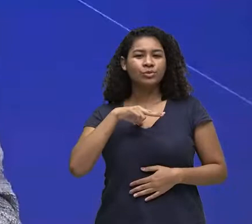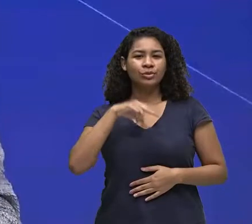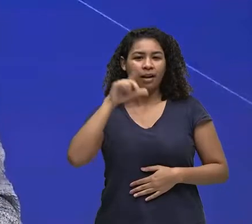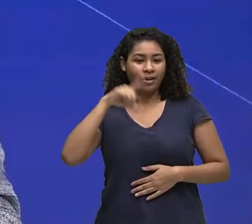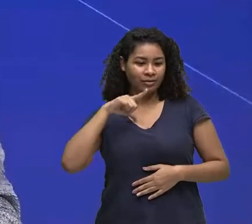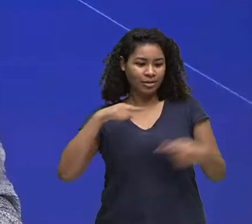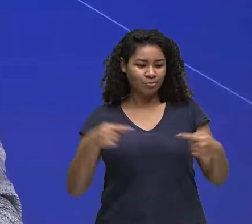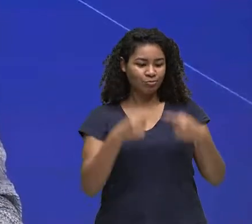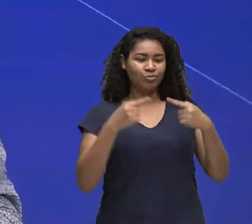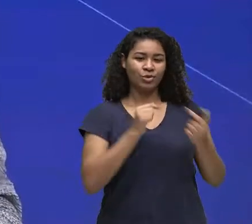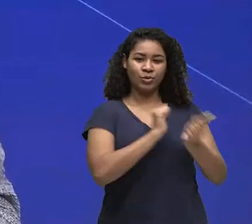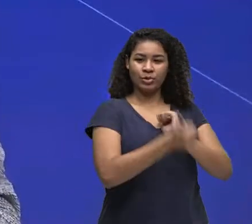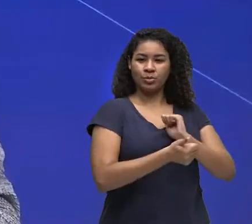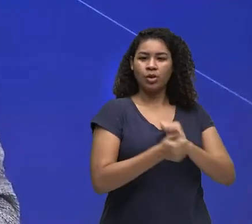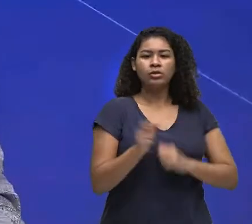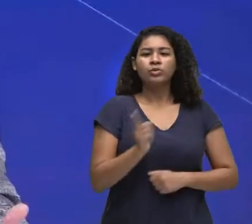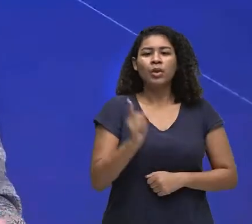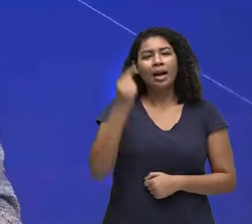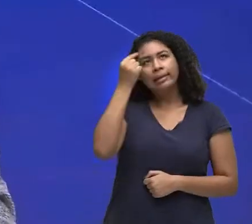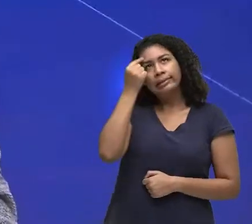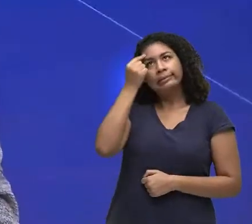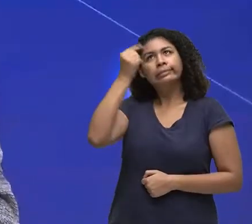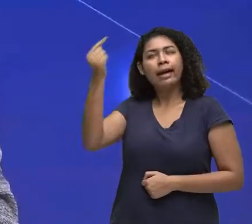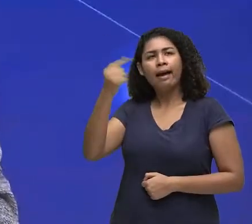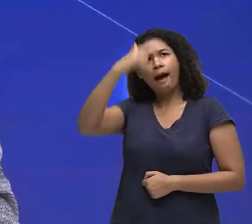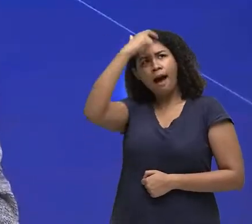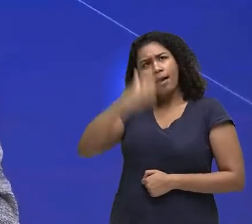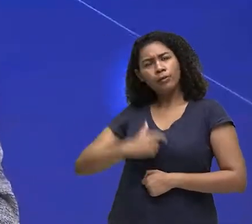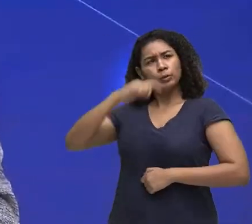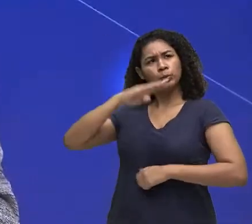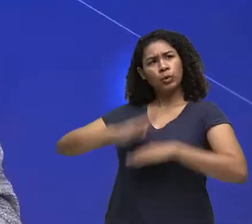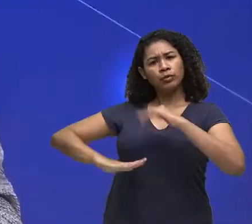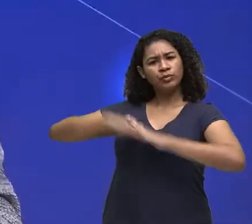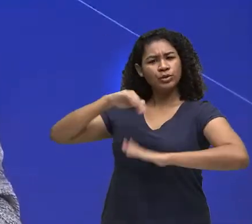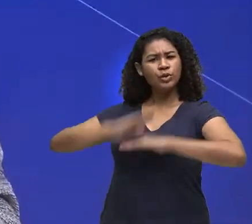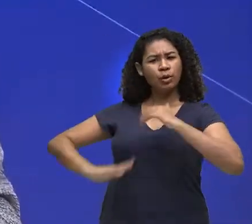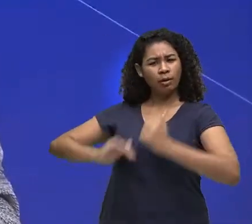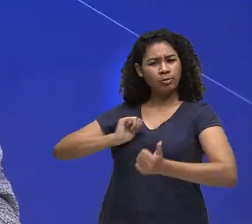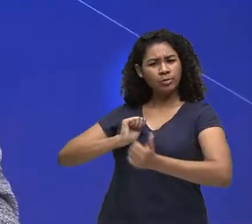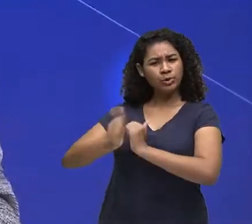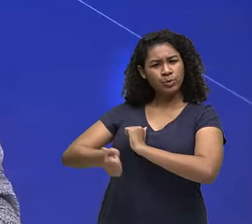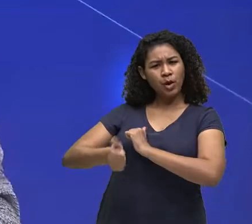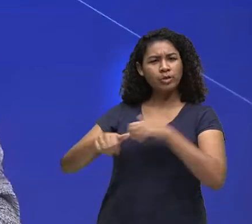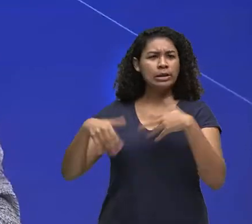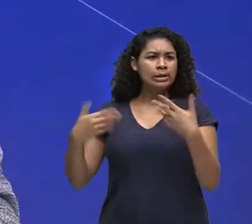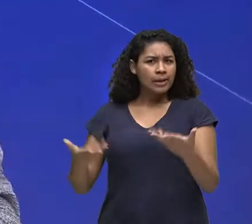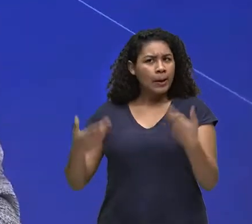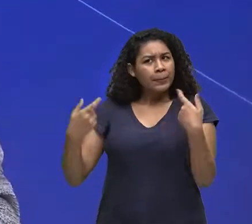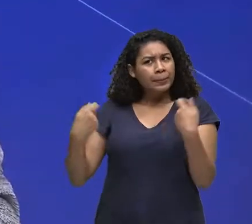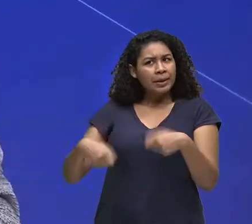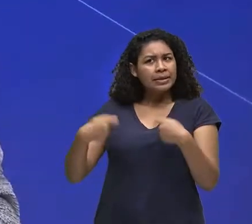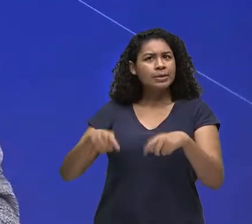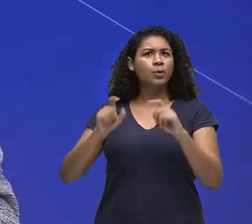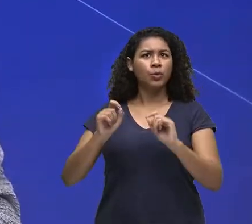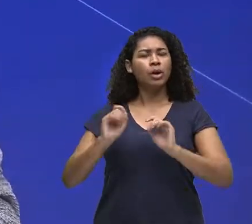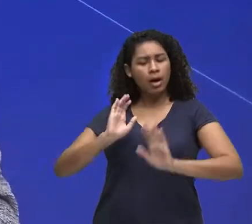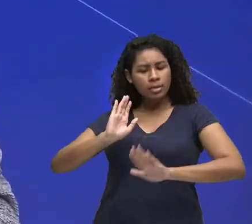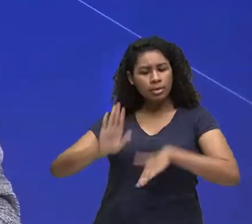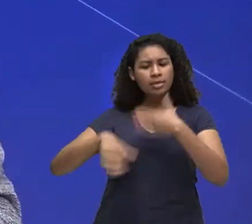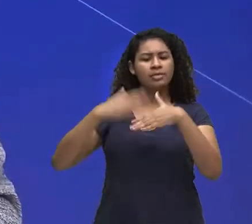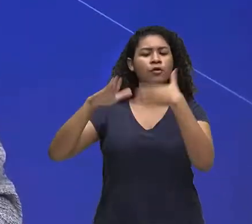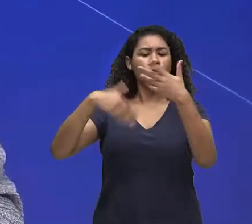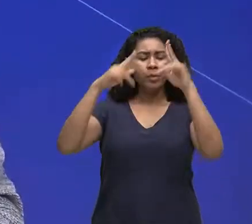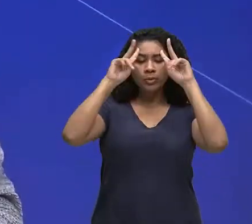esporte. Essa ideia de se eu sou um atleta, né? Nos é necessário ter um desenvolvimento